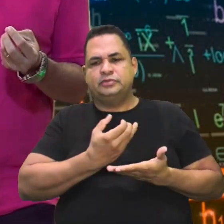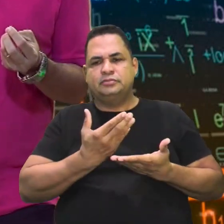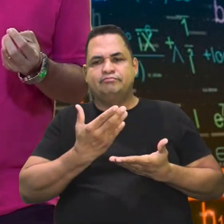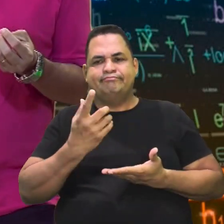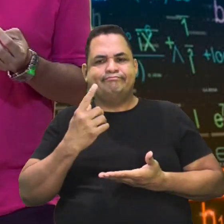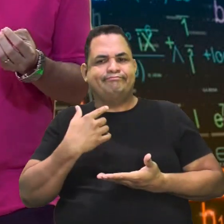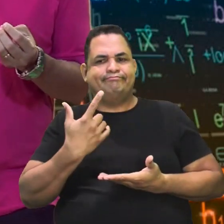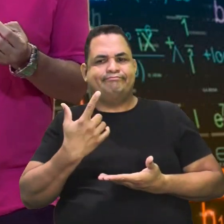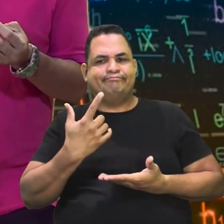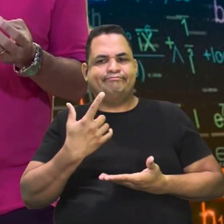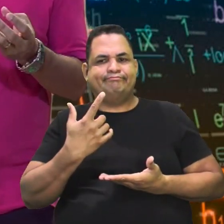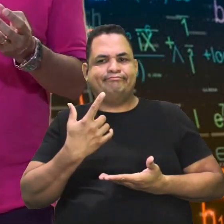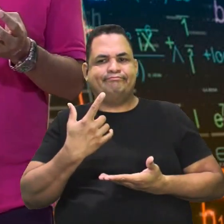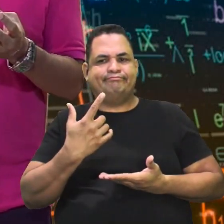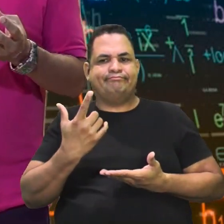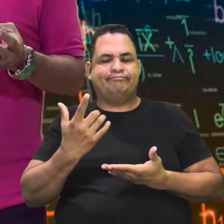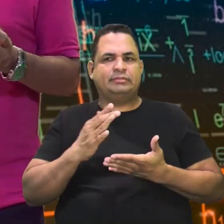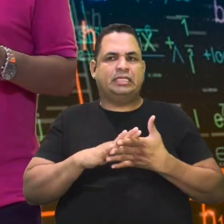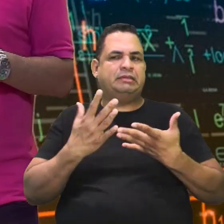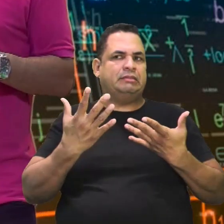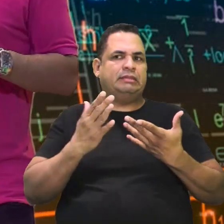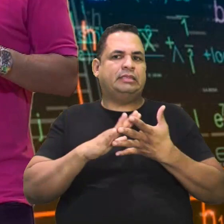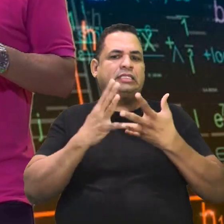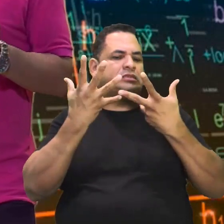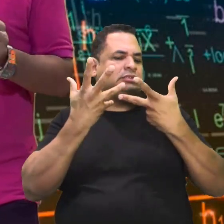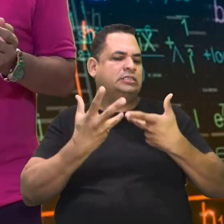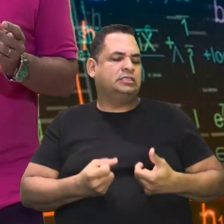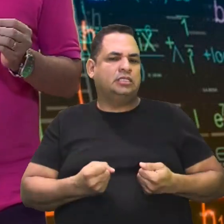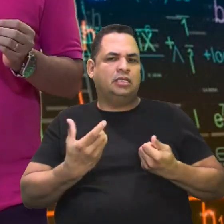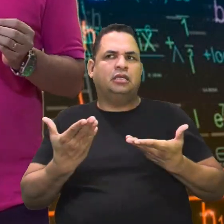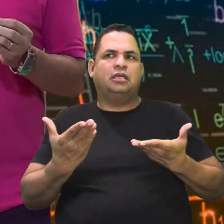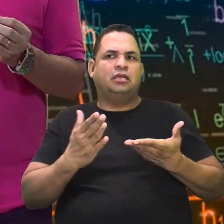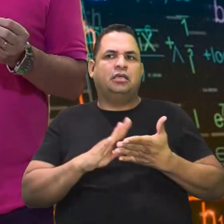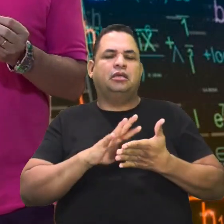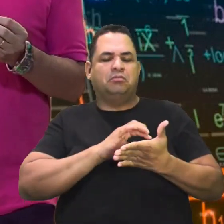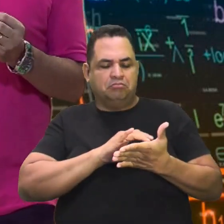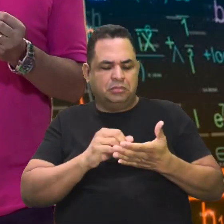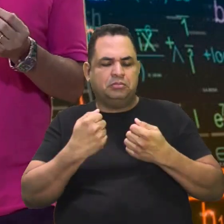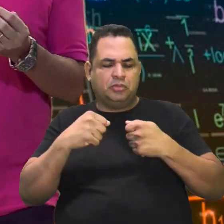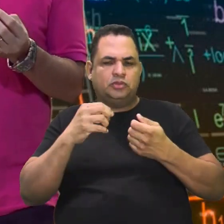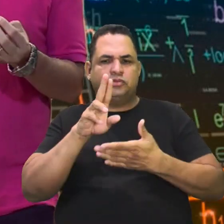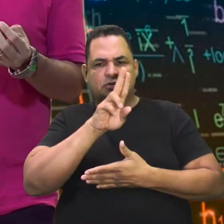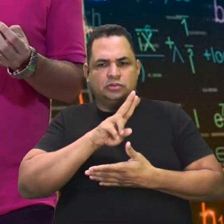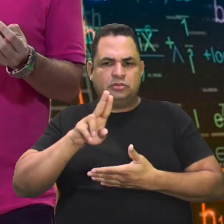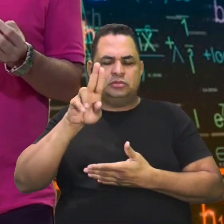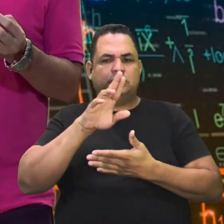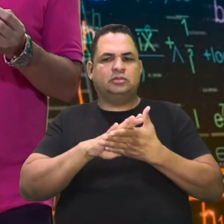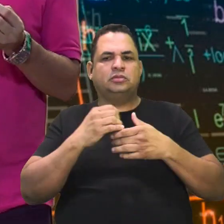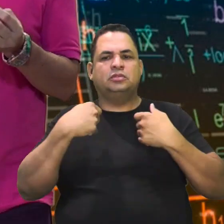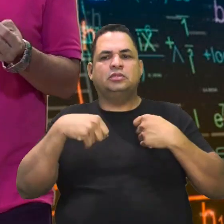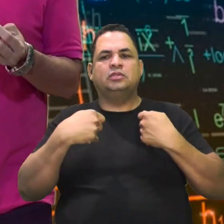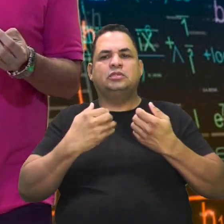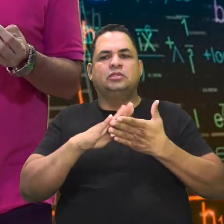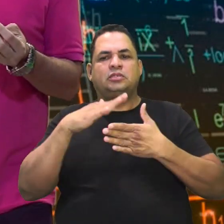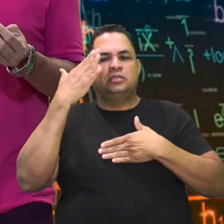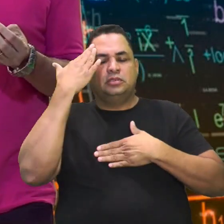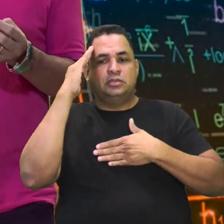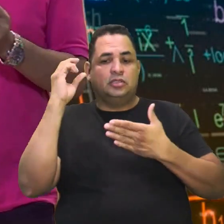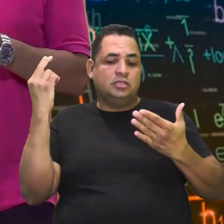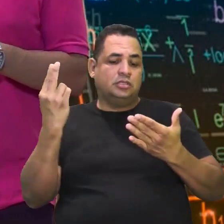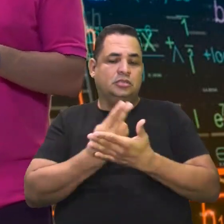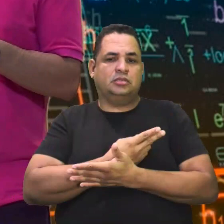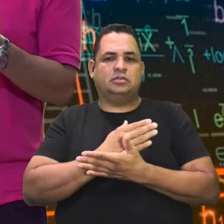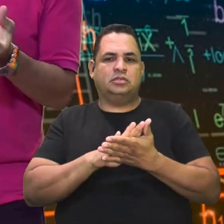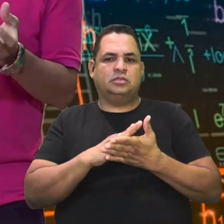não vai ser, né, assim, tão intolerante e não falar assim, não, pode usar. Mas o que vai precisar lá é só você entender a